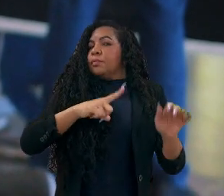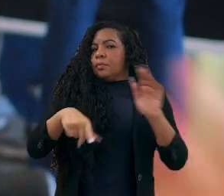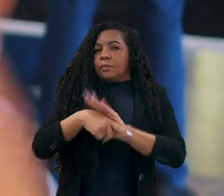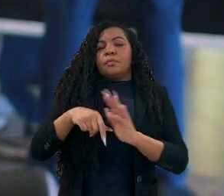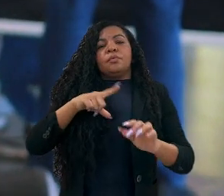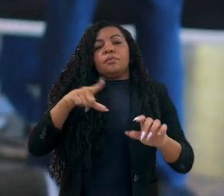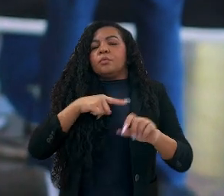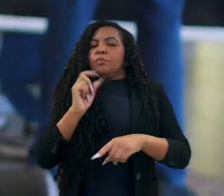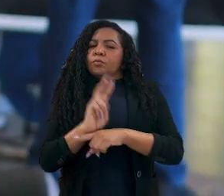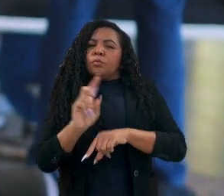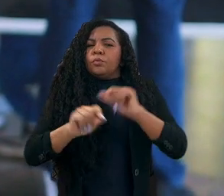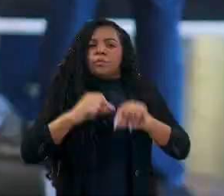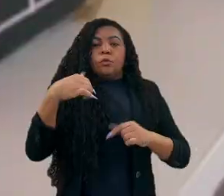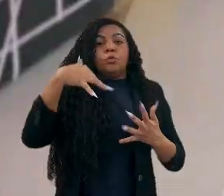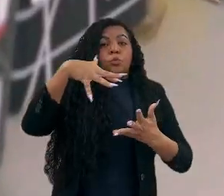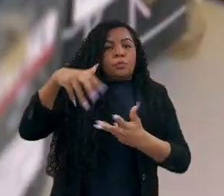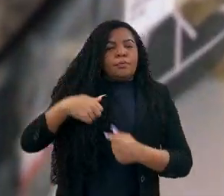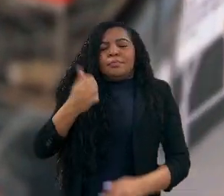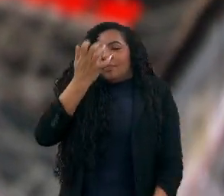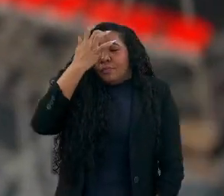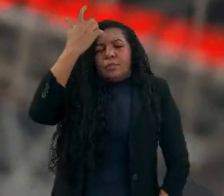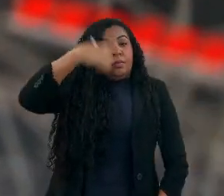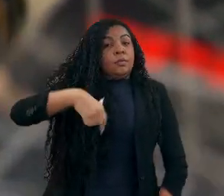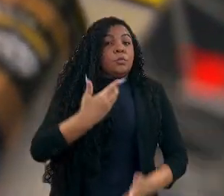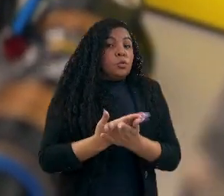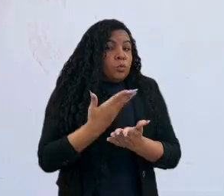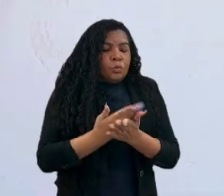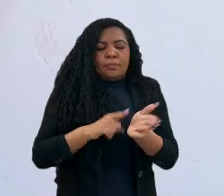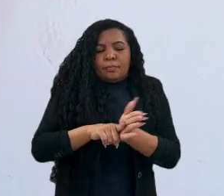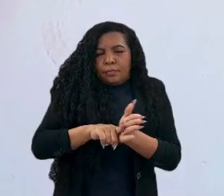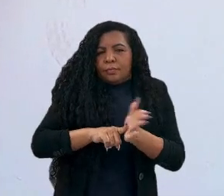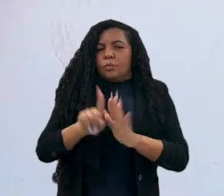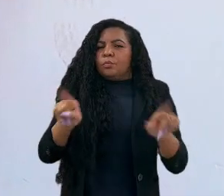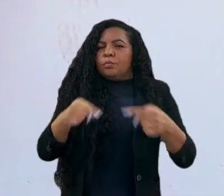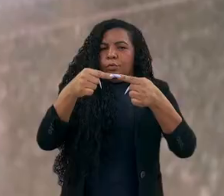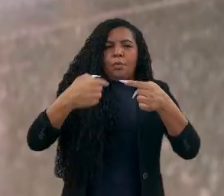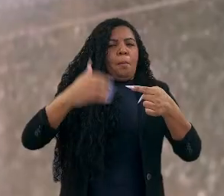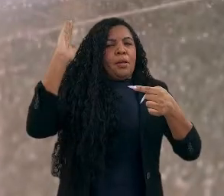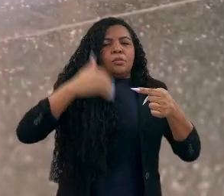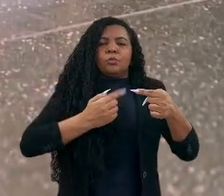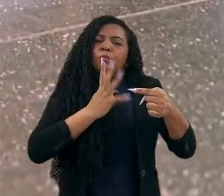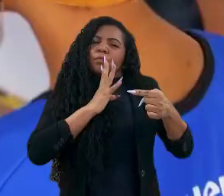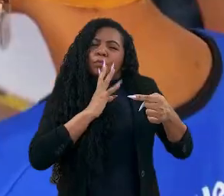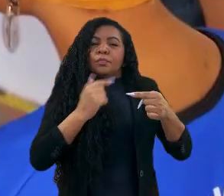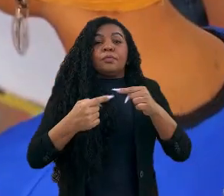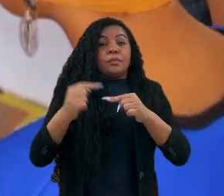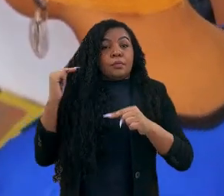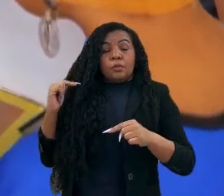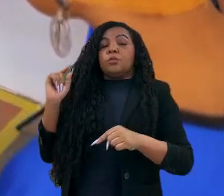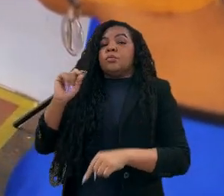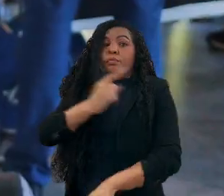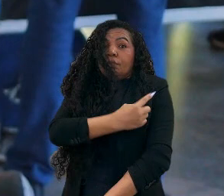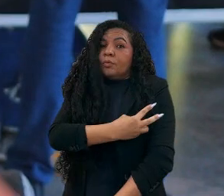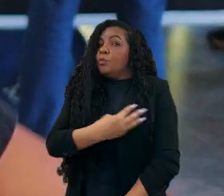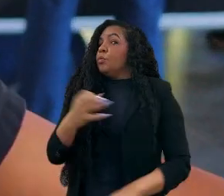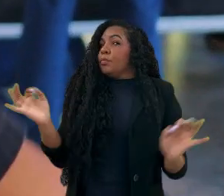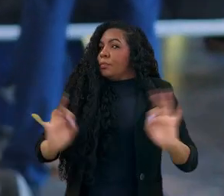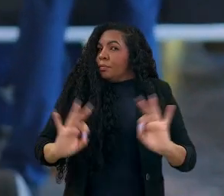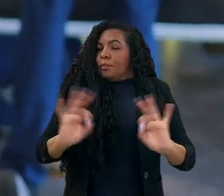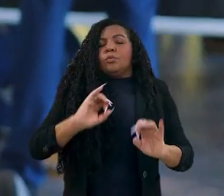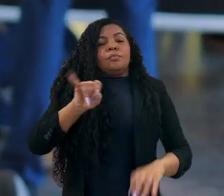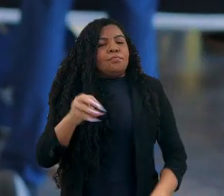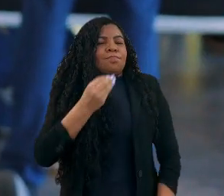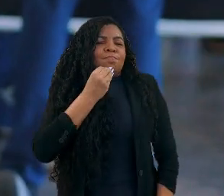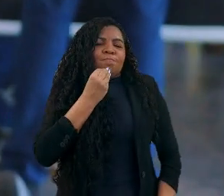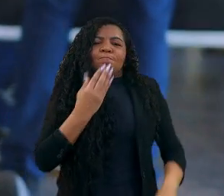no 8º, no 9º. Já facilita meu estudo, já me dá mais conhecimento. Quando eu era do ensino fundamental, eu não tive